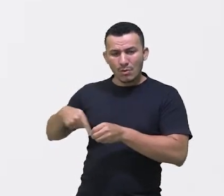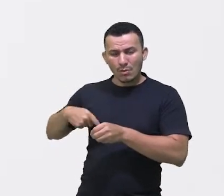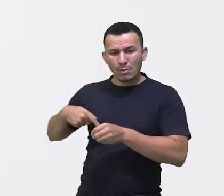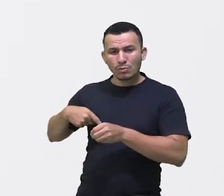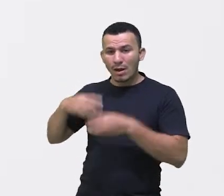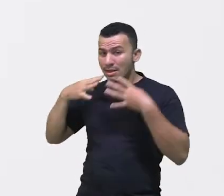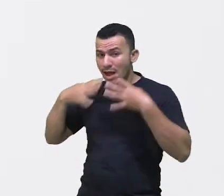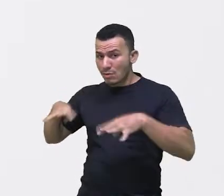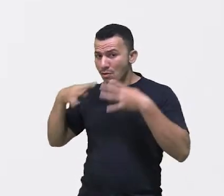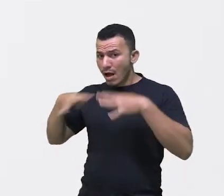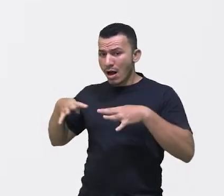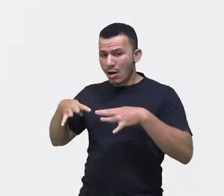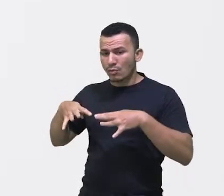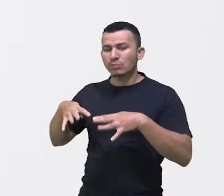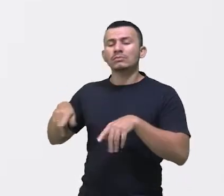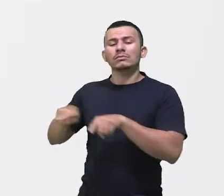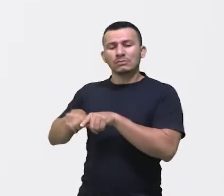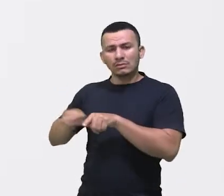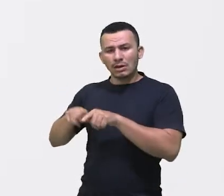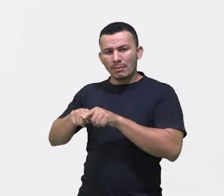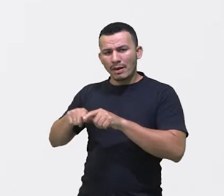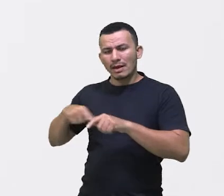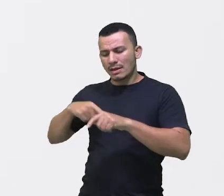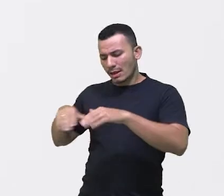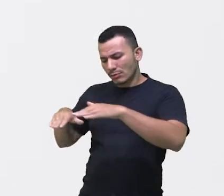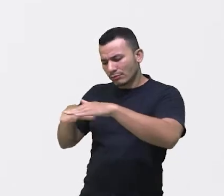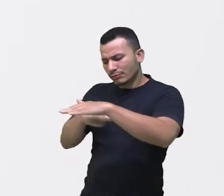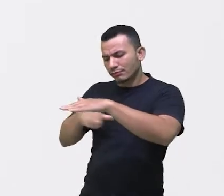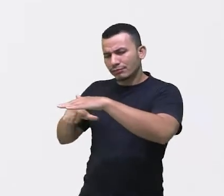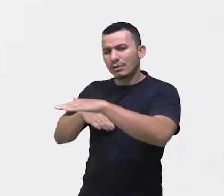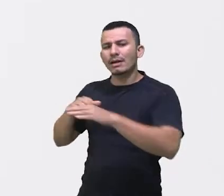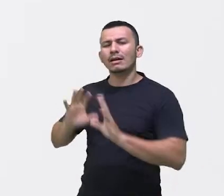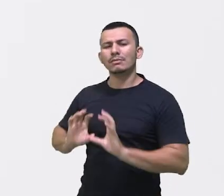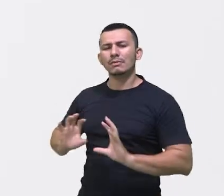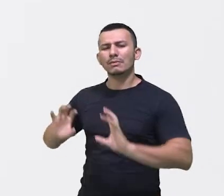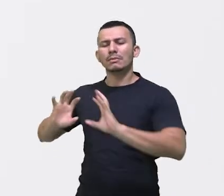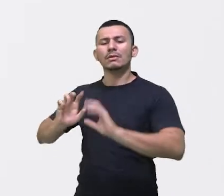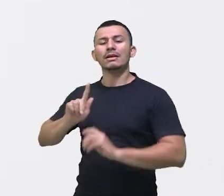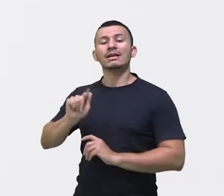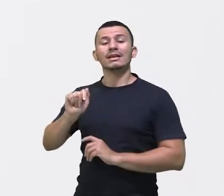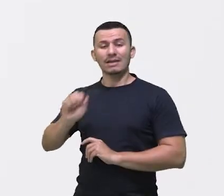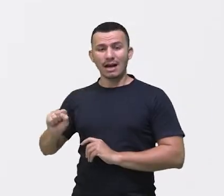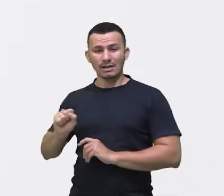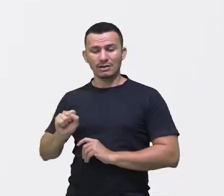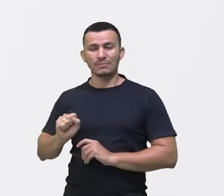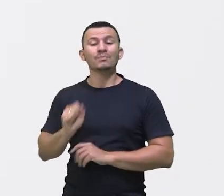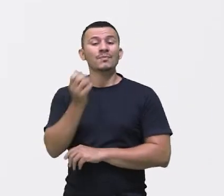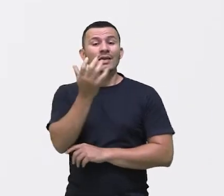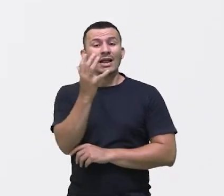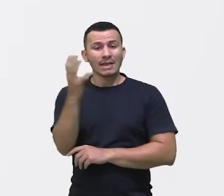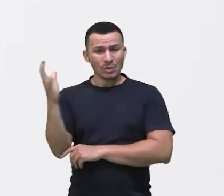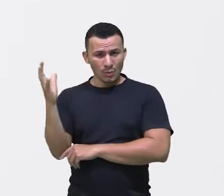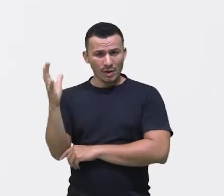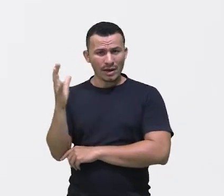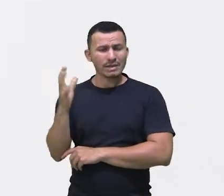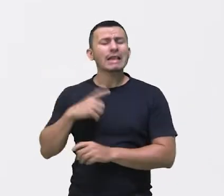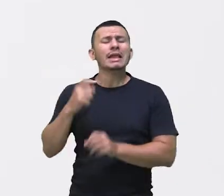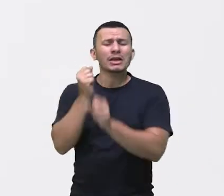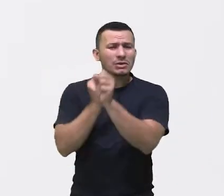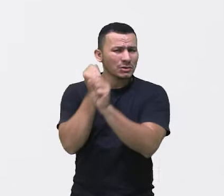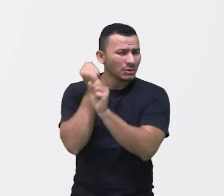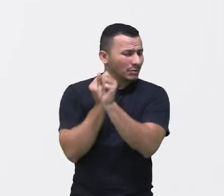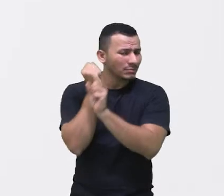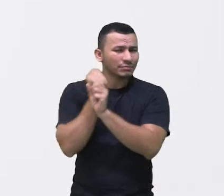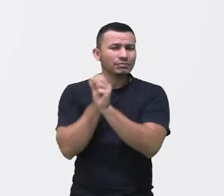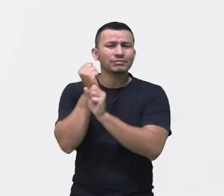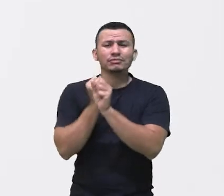modelo bruto, e aqui em cima o gás natural. Isso, a natureza levou-se milhares de anos para